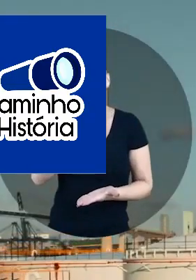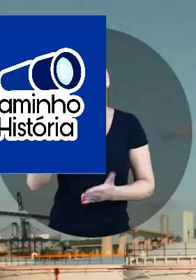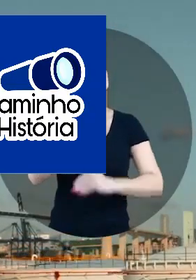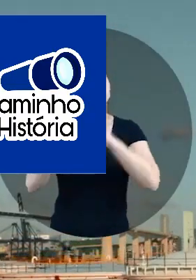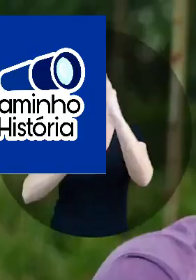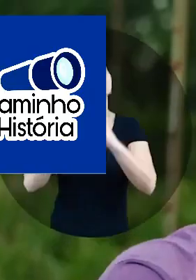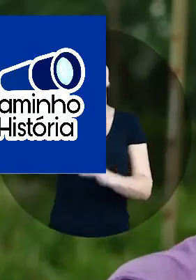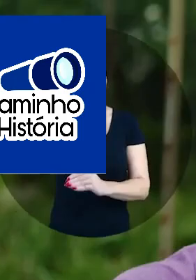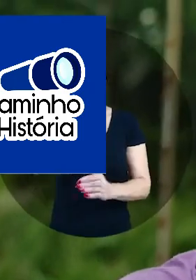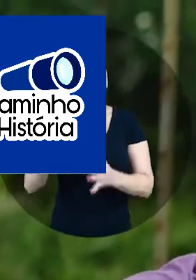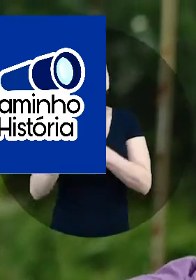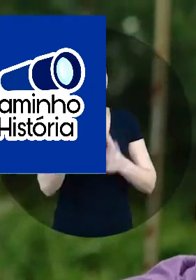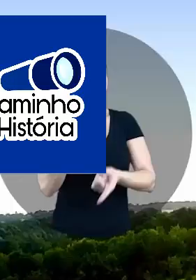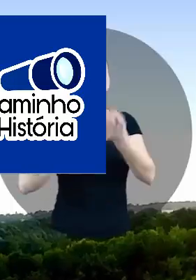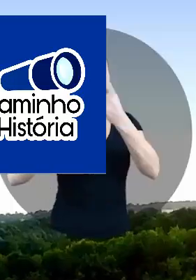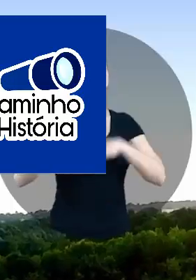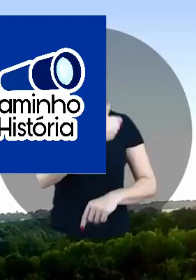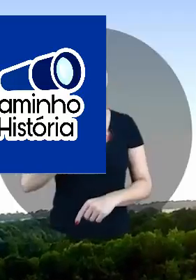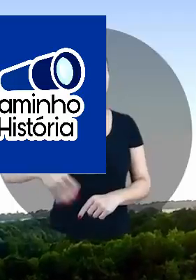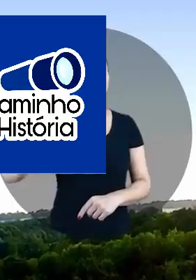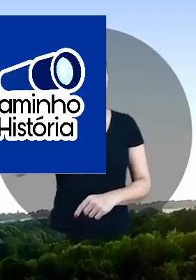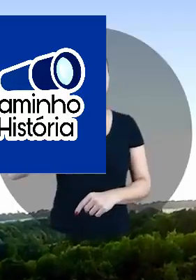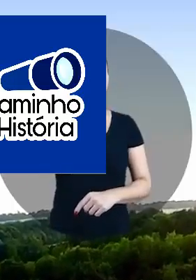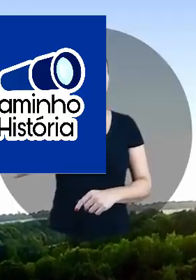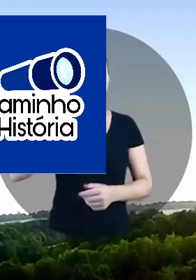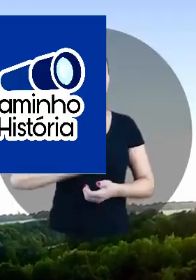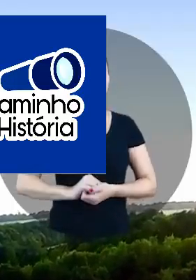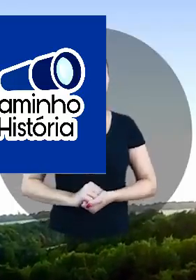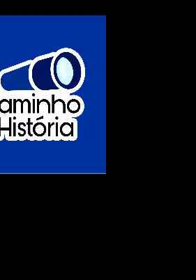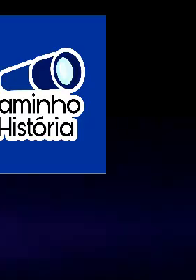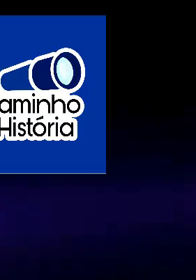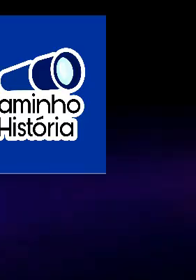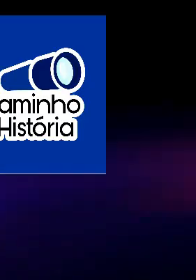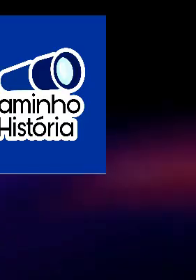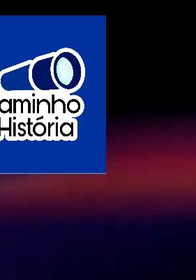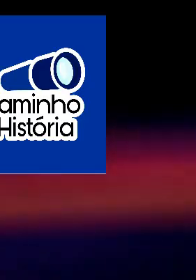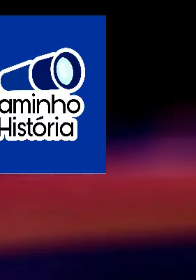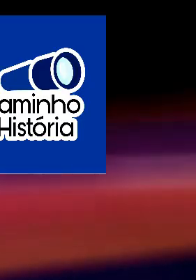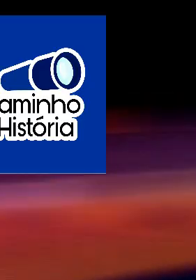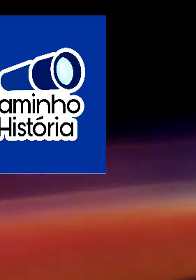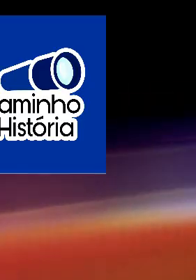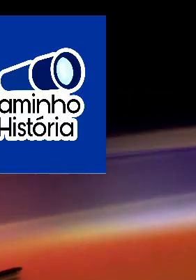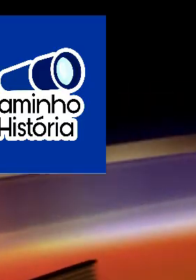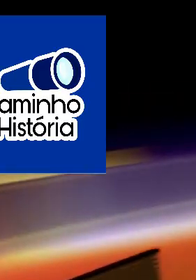crescer. Brasil, União e Reconstrução. Governo Federal.